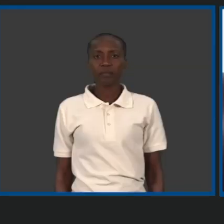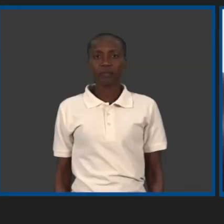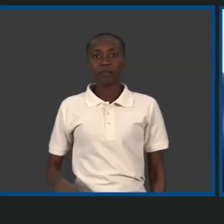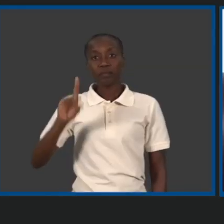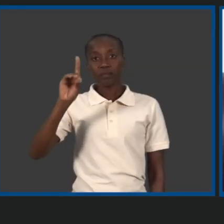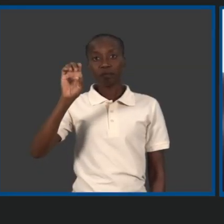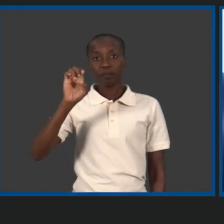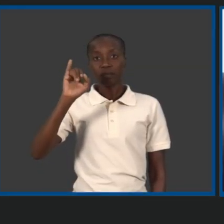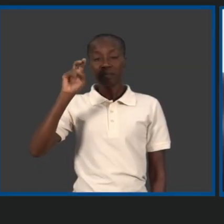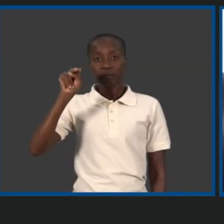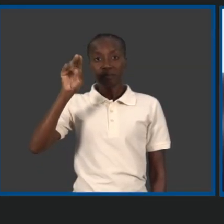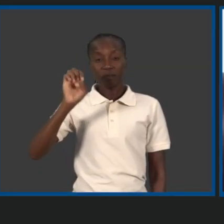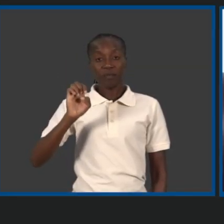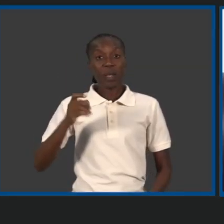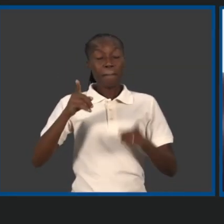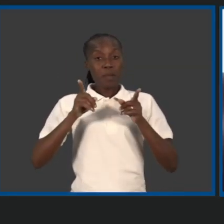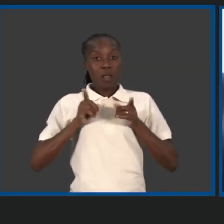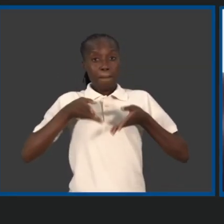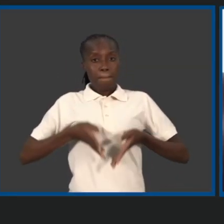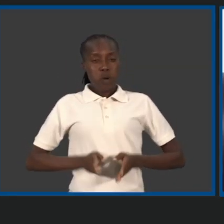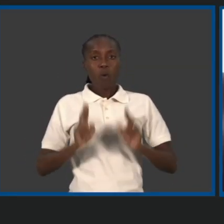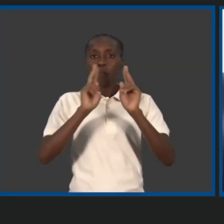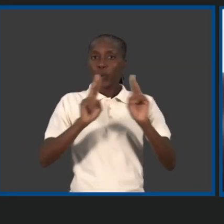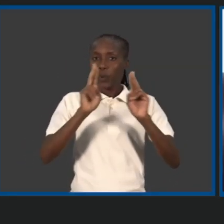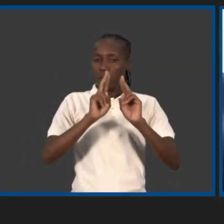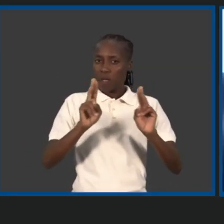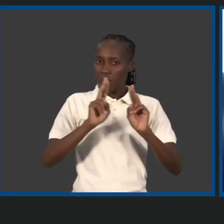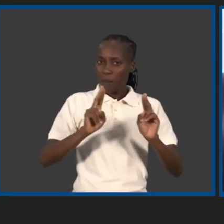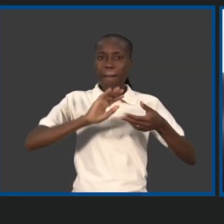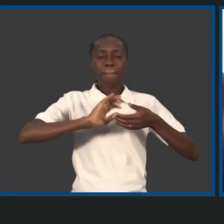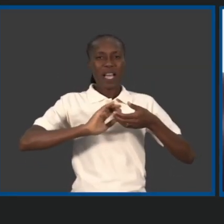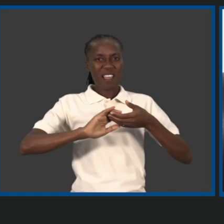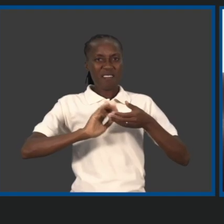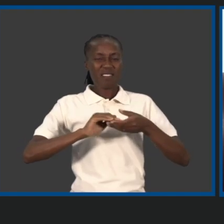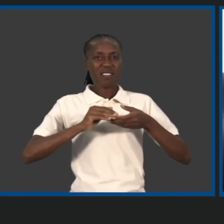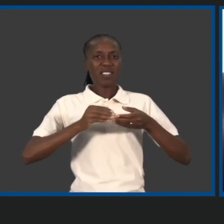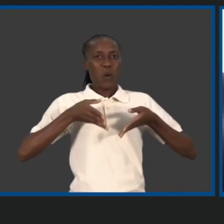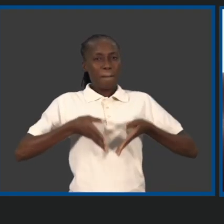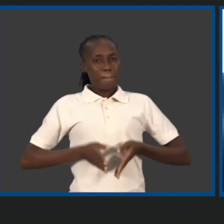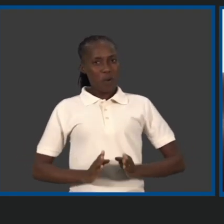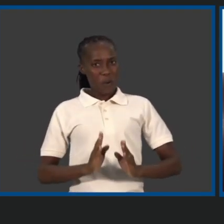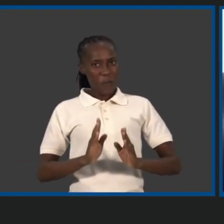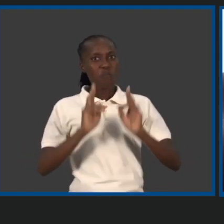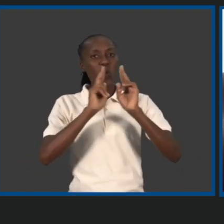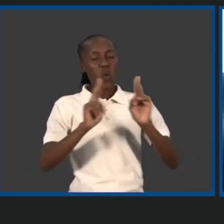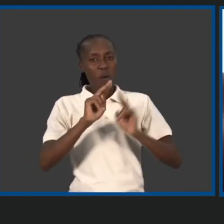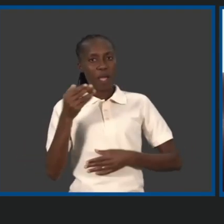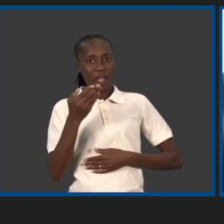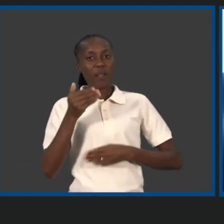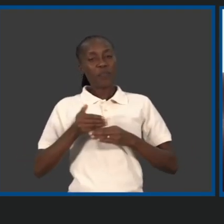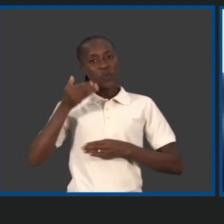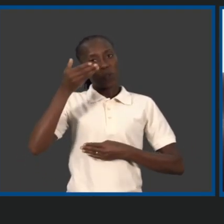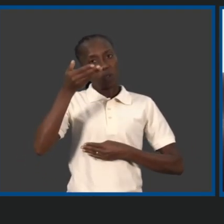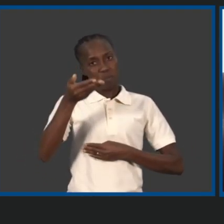A Dani é uma menina que nasceu normal, aparentava ser normal. Ela, depois de